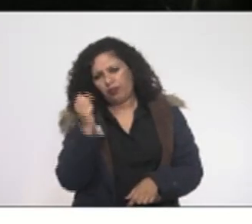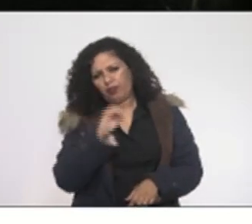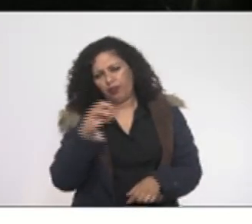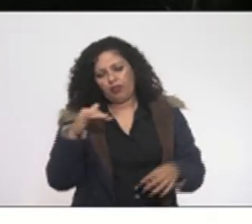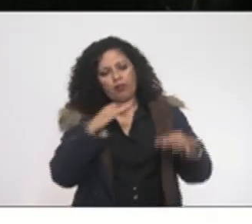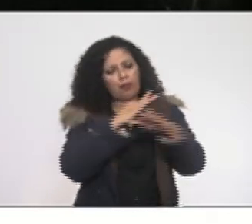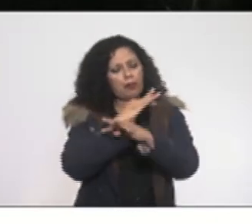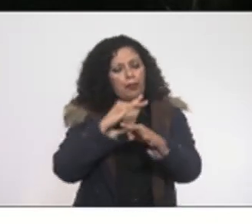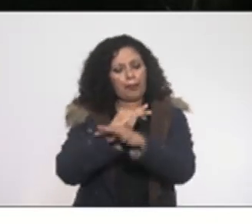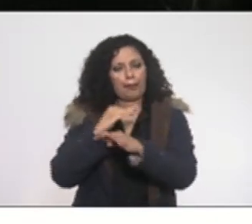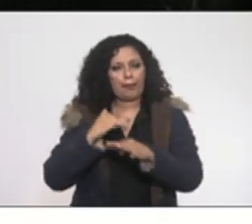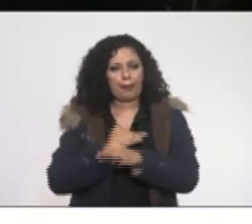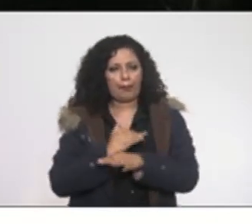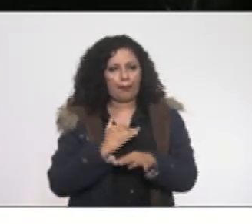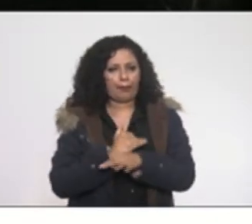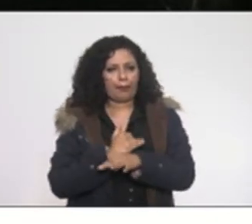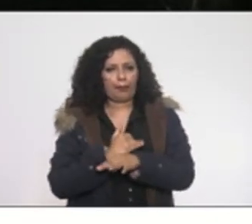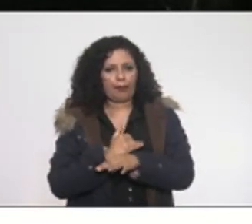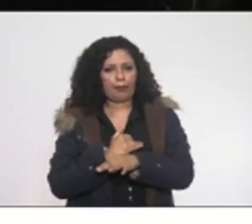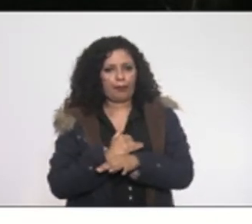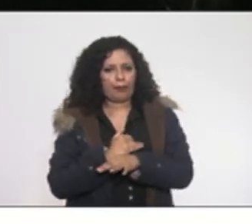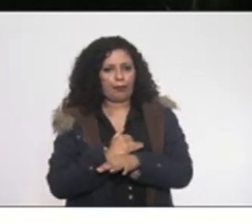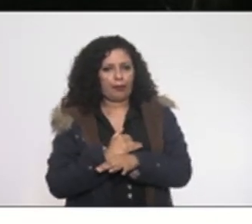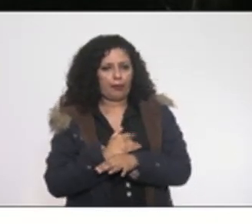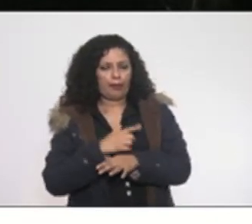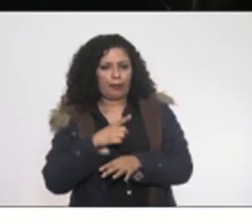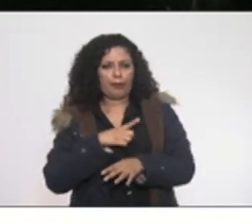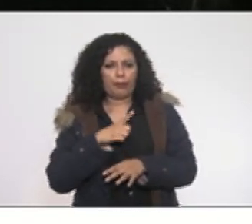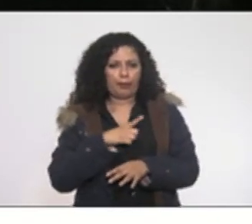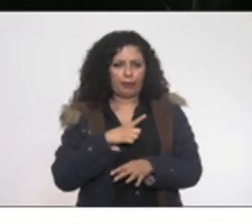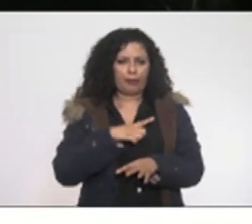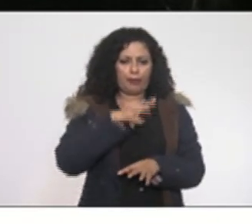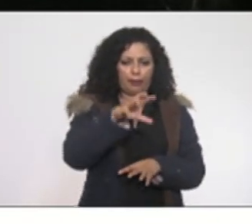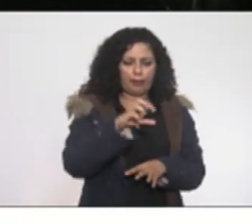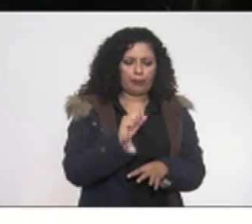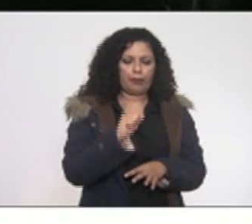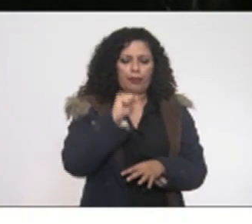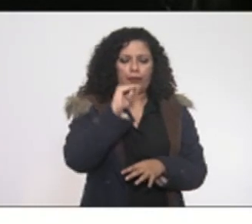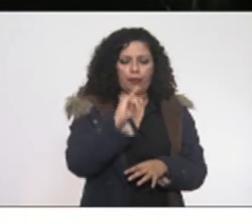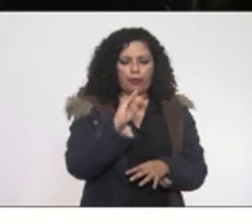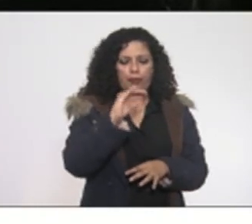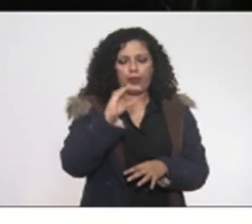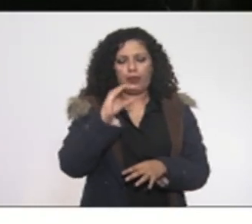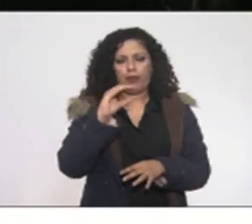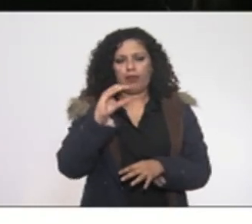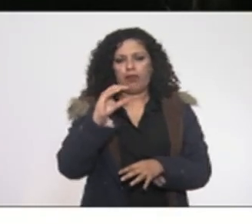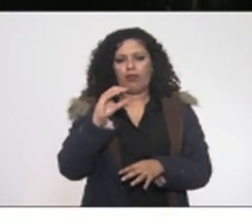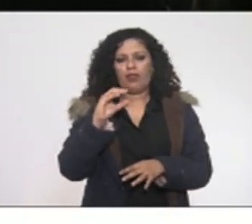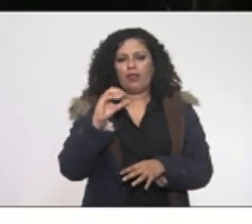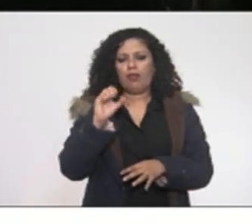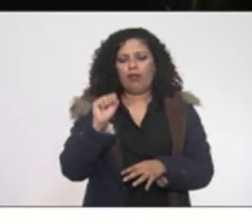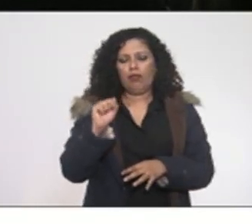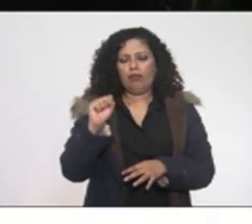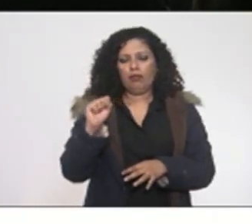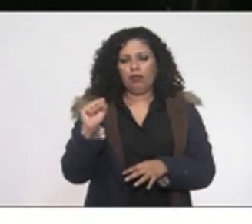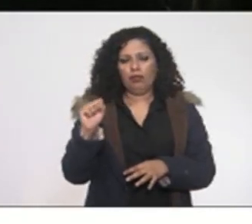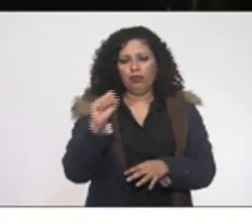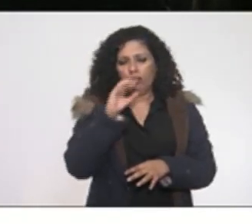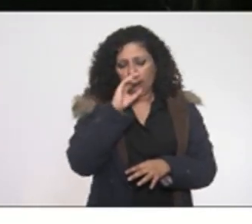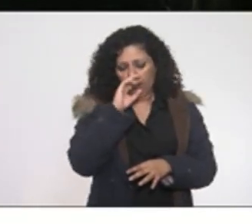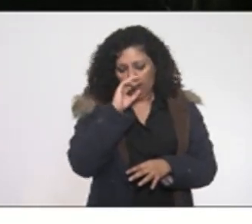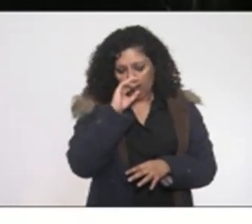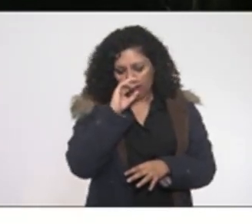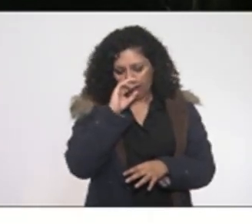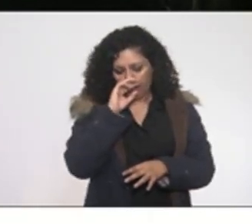cidades têm recolhimento, têm recolhido ISS em relação a esse transporte ou não? Porque é um